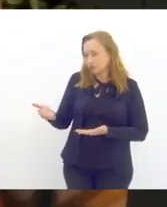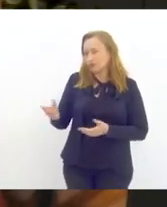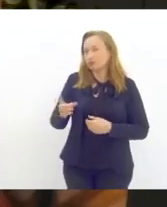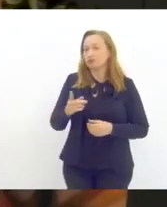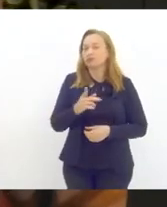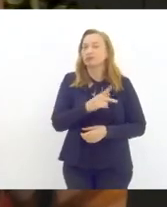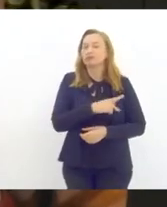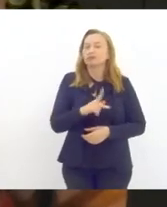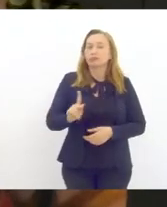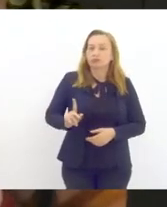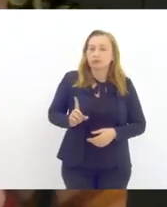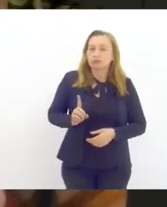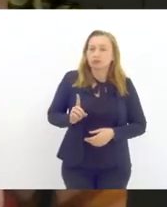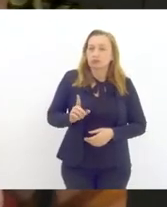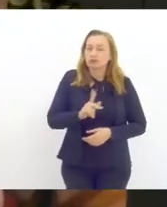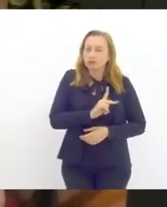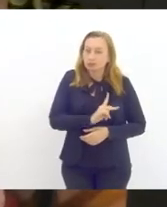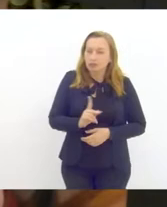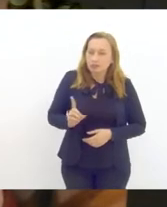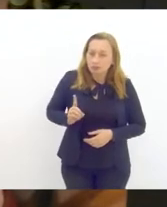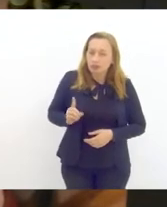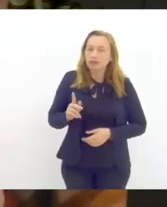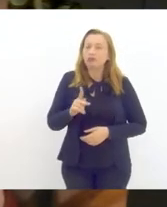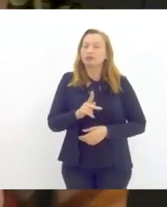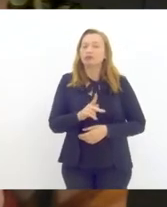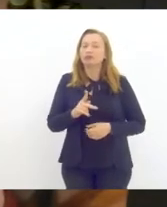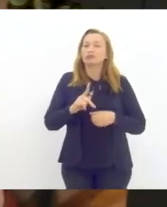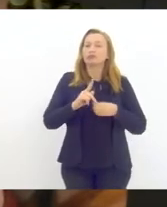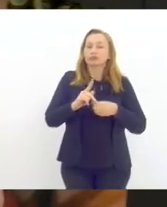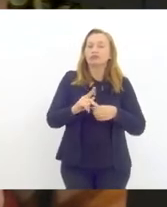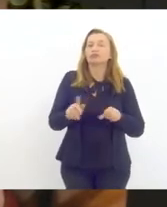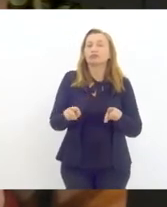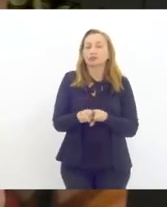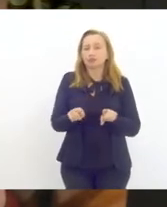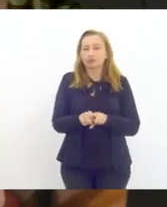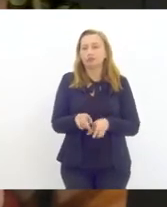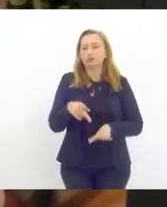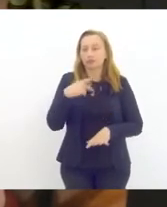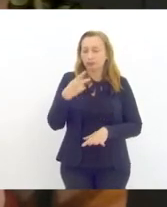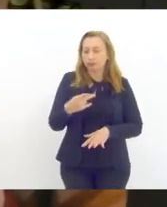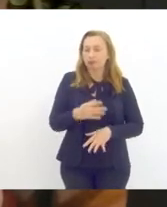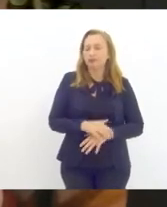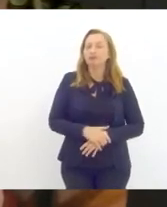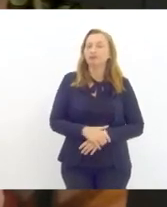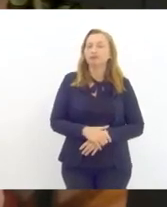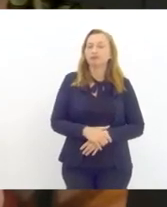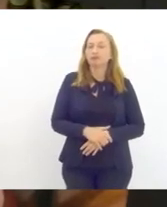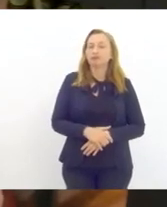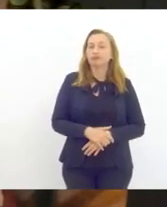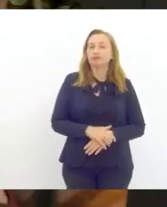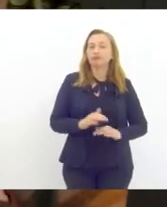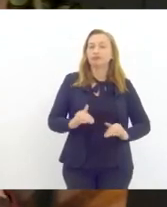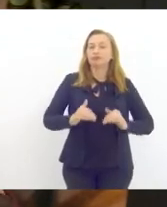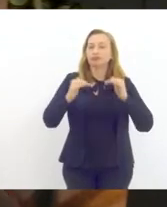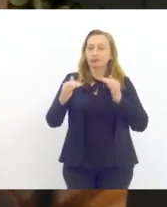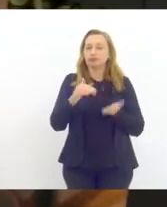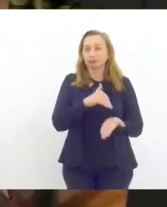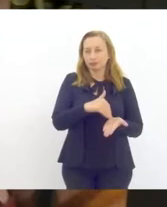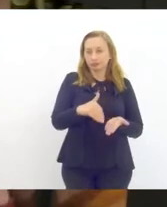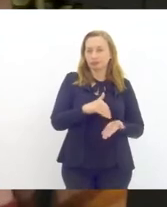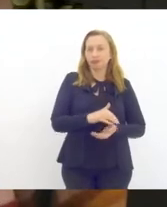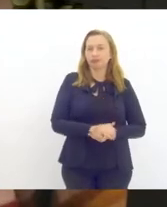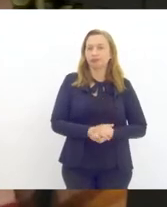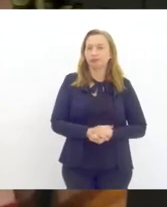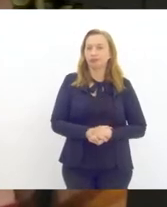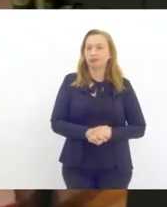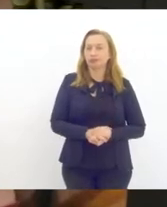Defensoria, também da Procuradoria, como foi citado, no caso da nossa subsecretária